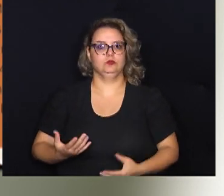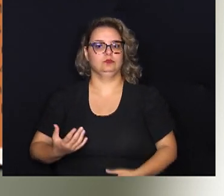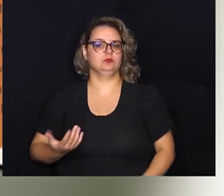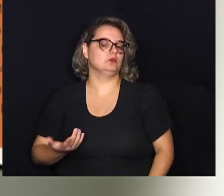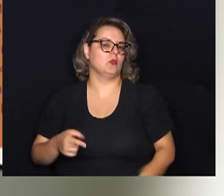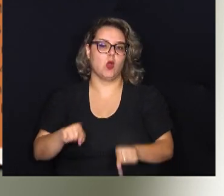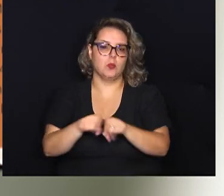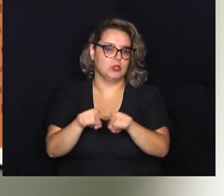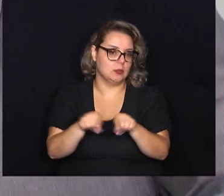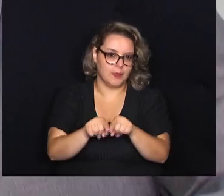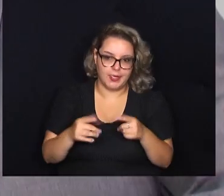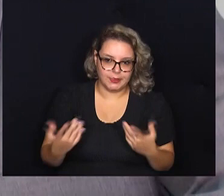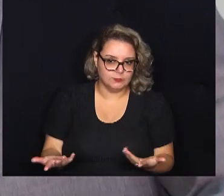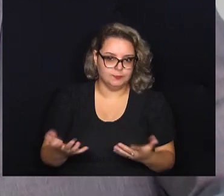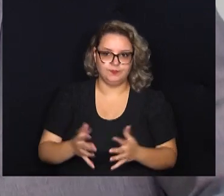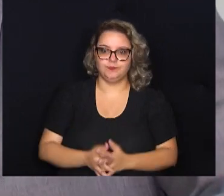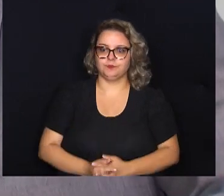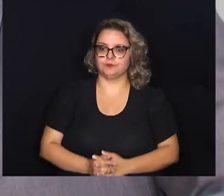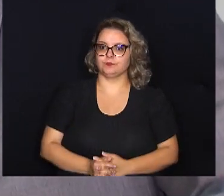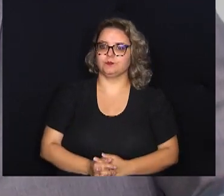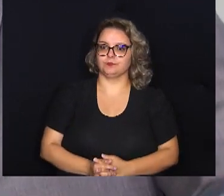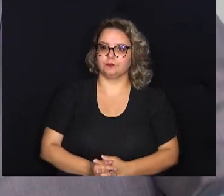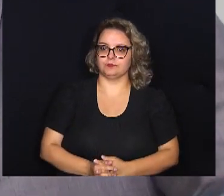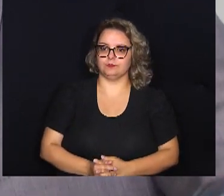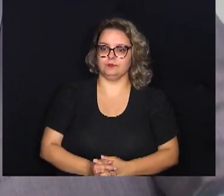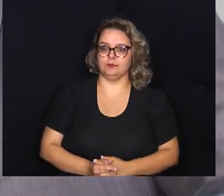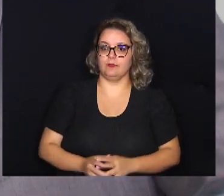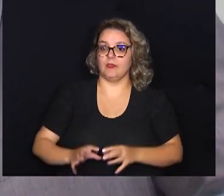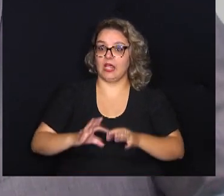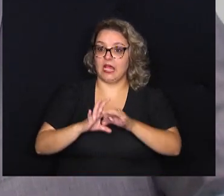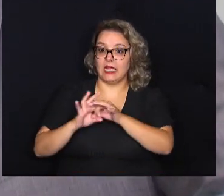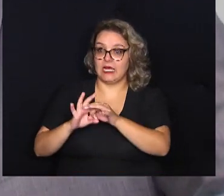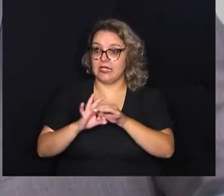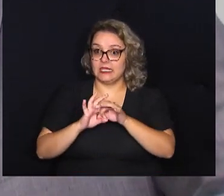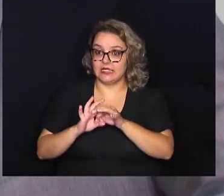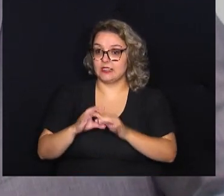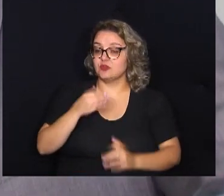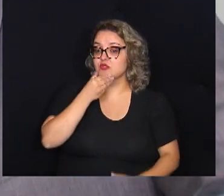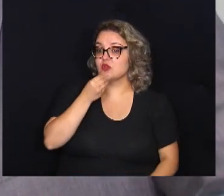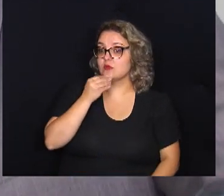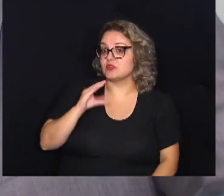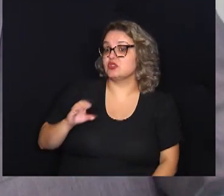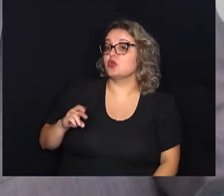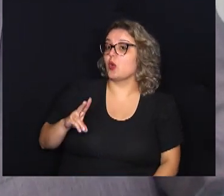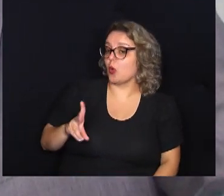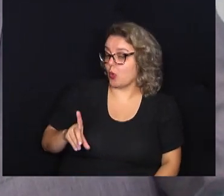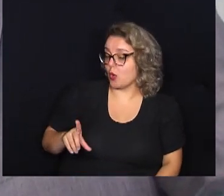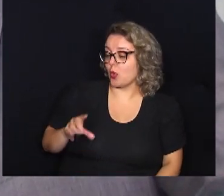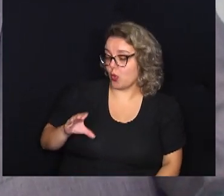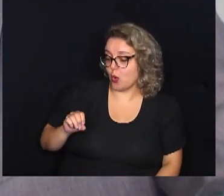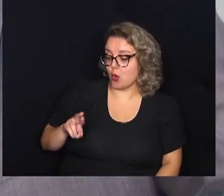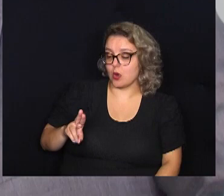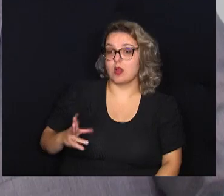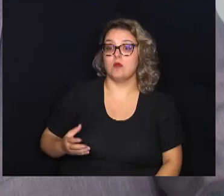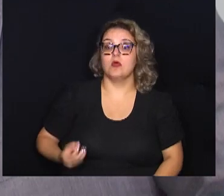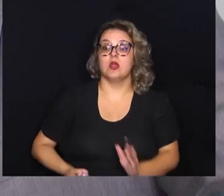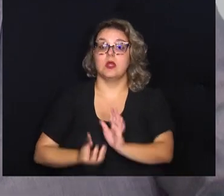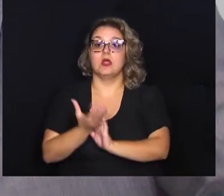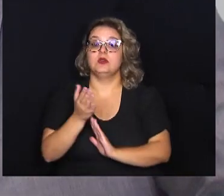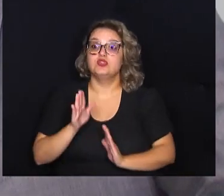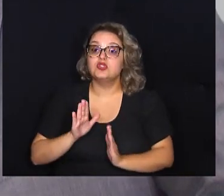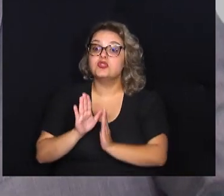como a Liga Humanitária dos Homens de Cores, foram entidades criadas, né, diante